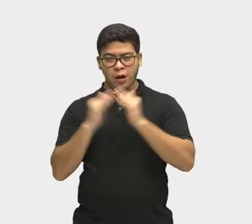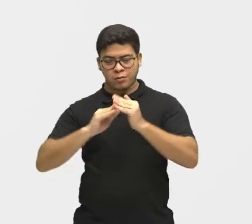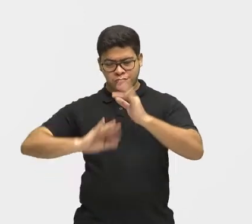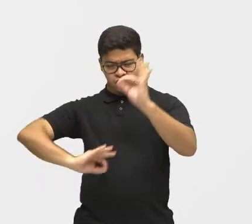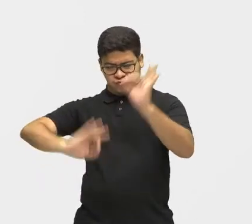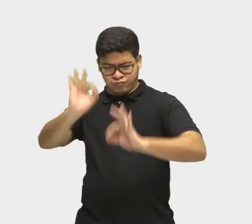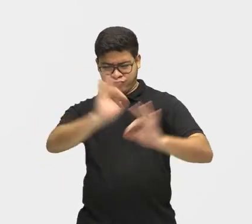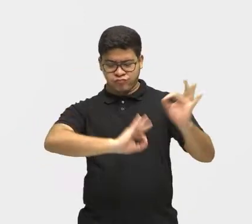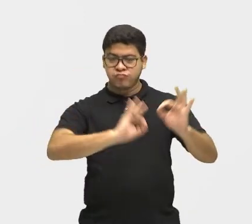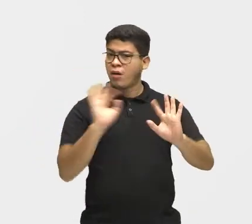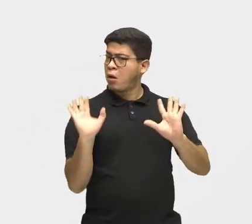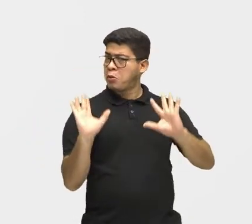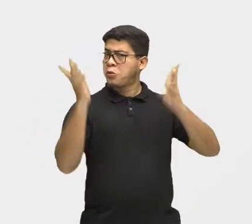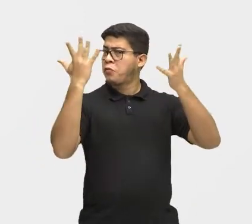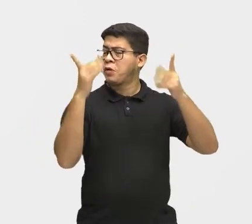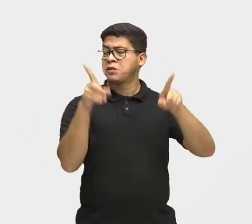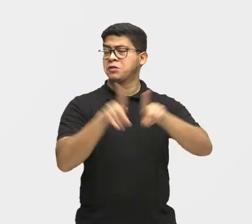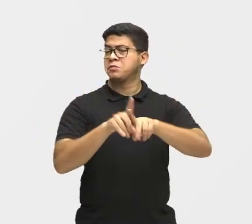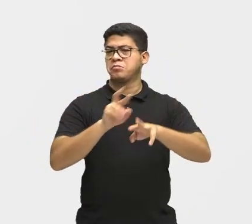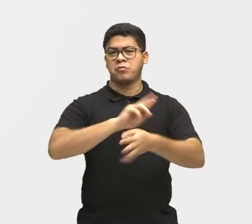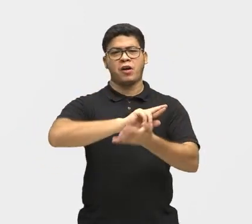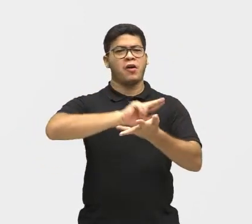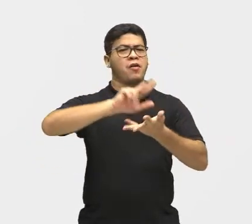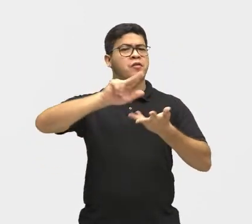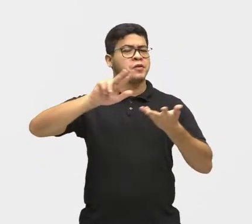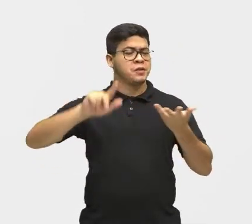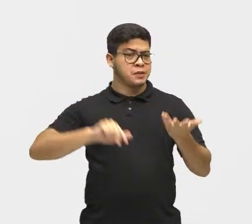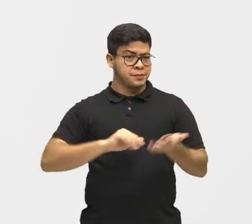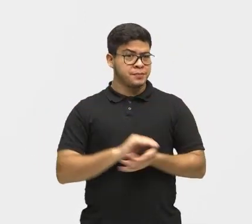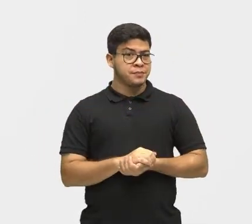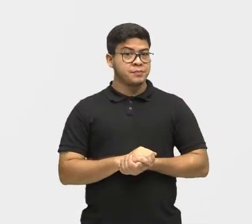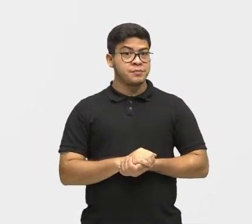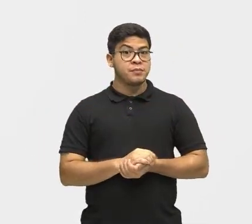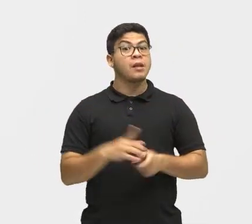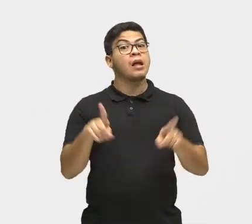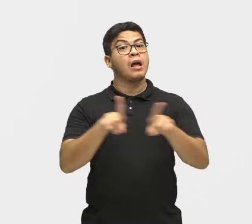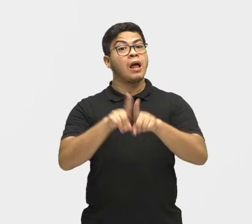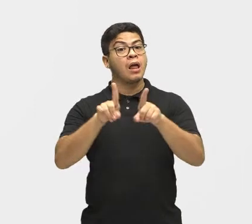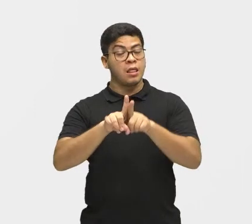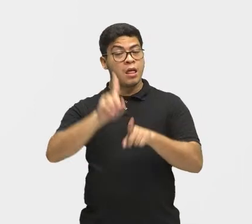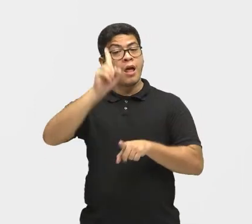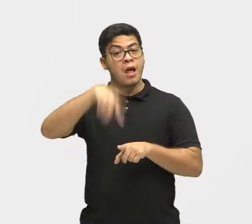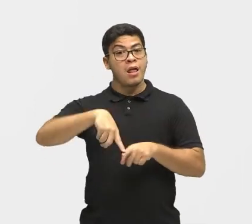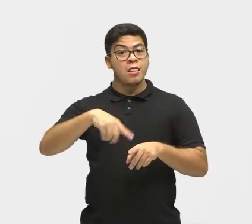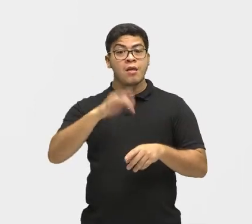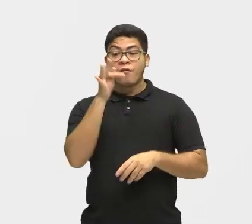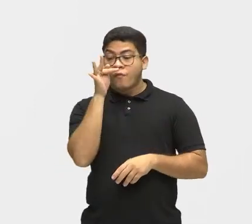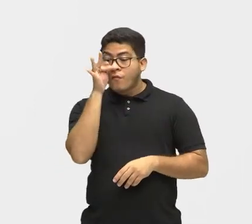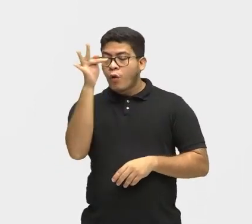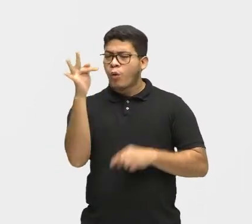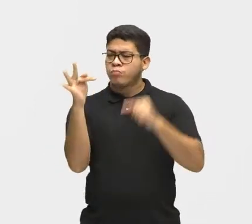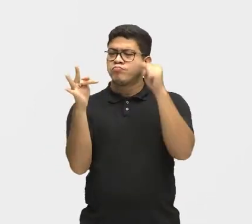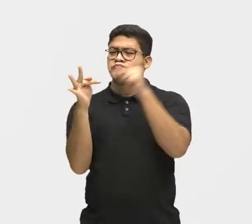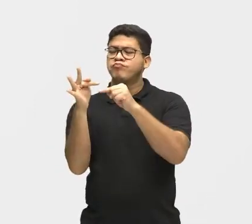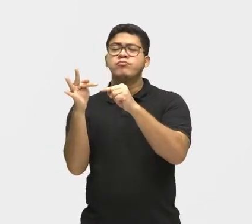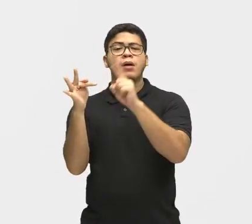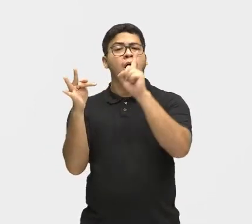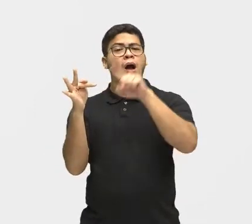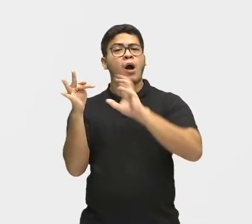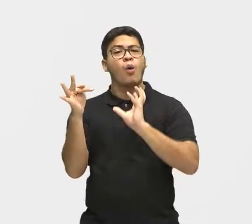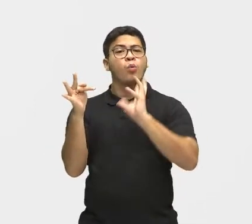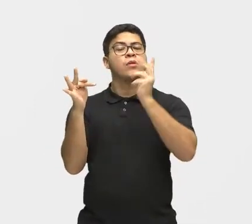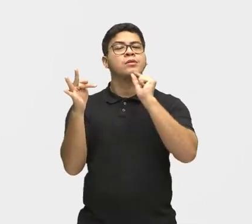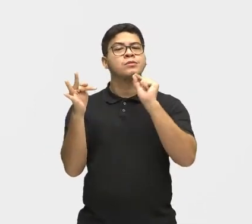de eventos, enfim. Proteção e reprodução, porque é na flor que acontece, né, o processo